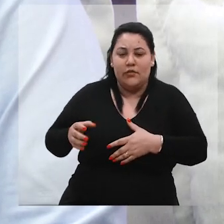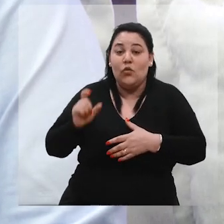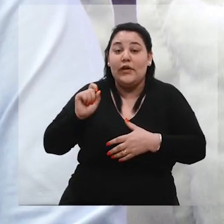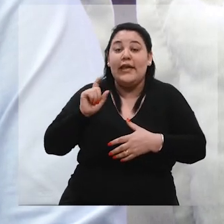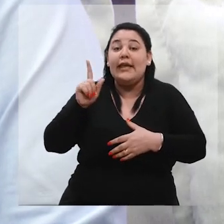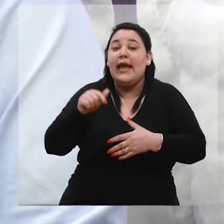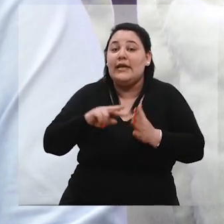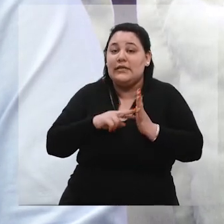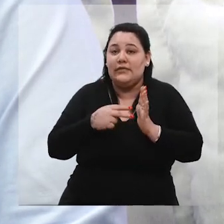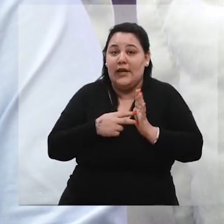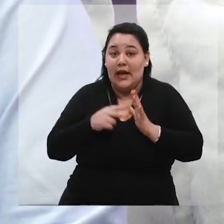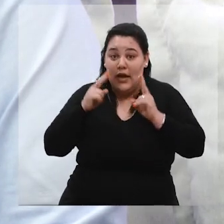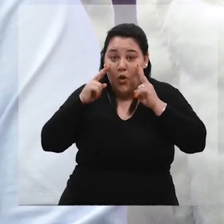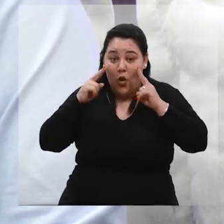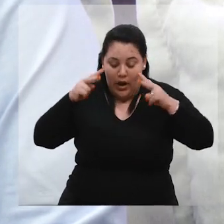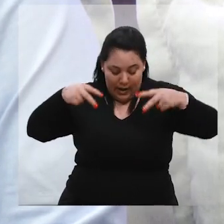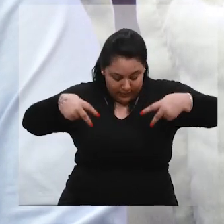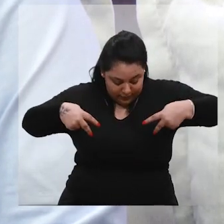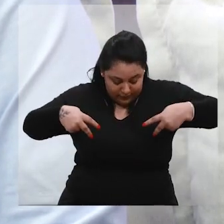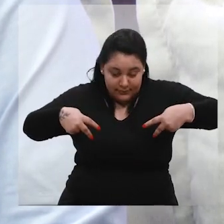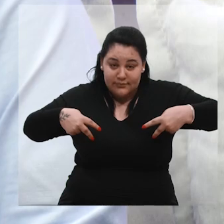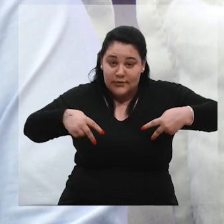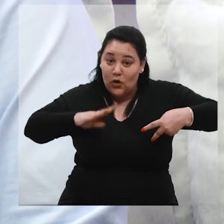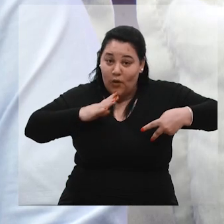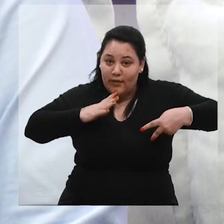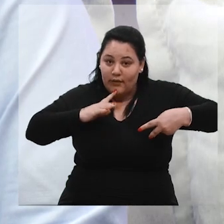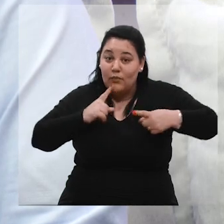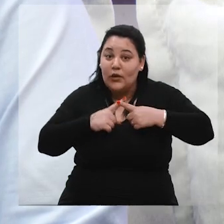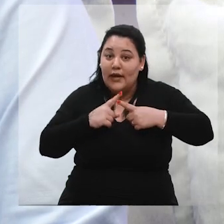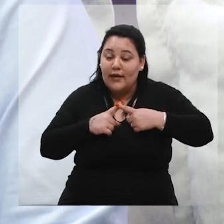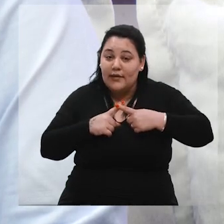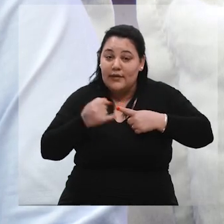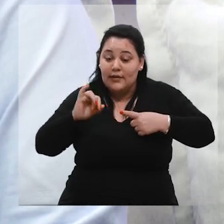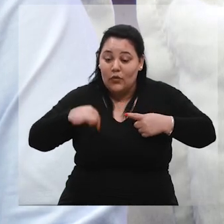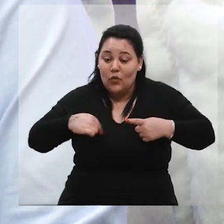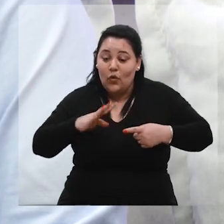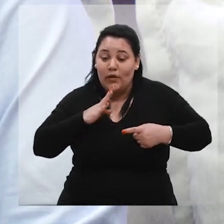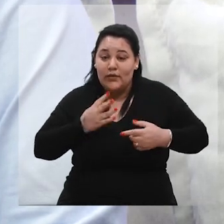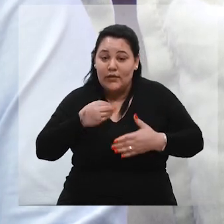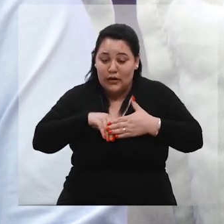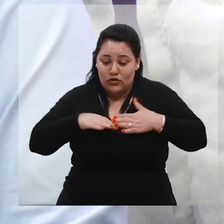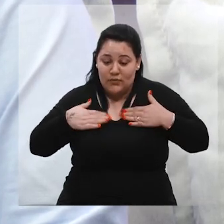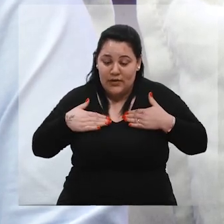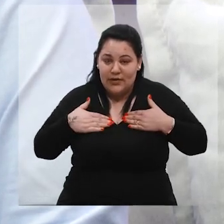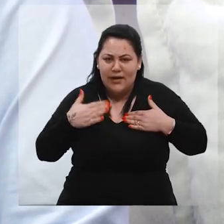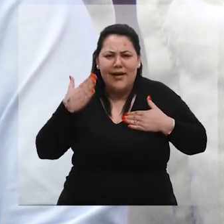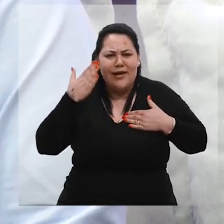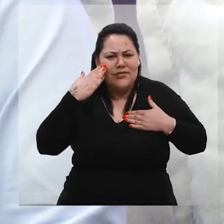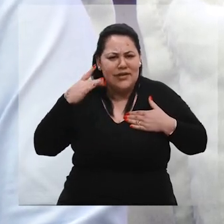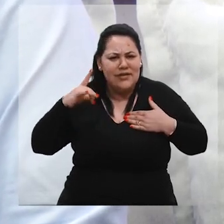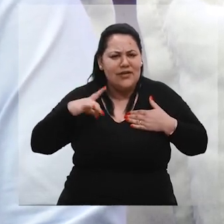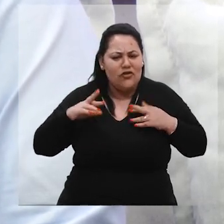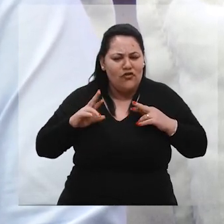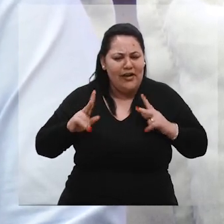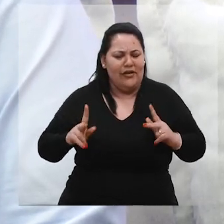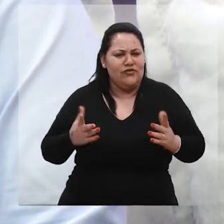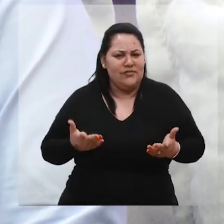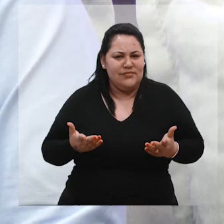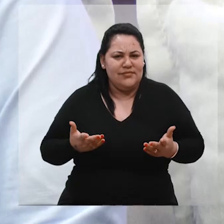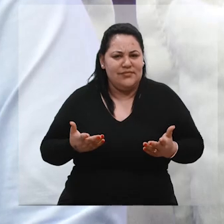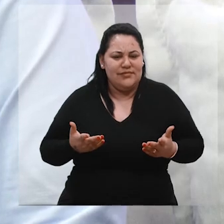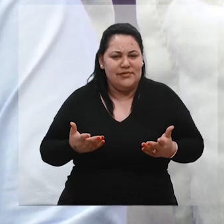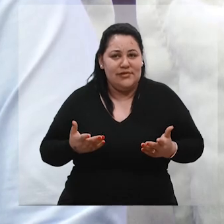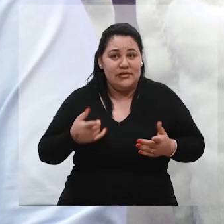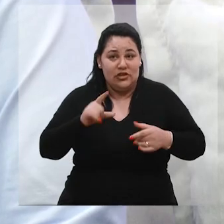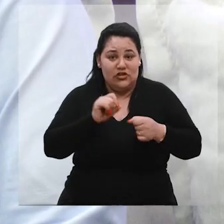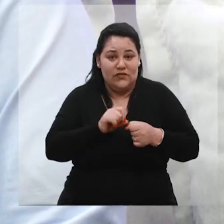que é o autoexame? É olhar e se conhecer. Por quê? Porque quando a gente se conhece, a gente sabe se tem alguma coisa diferente ou não.